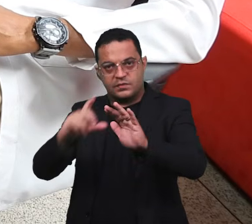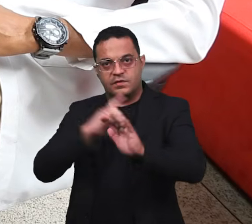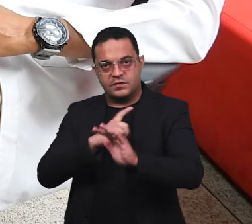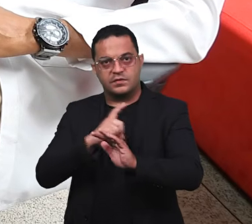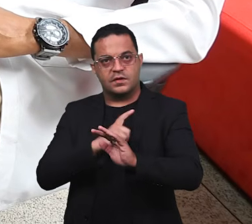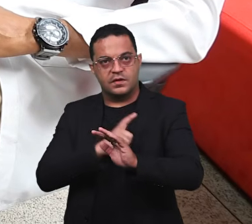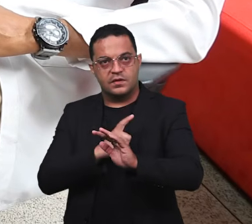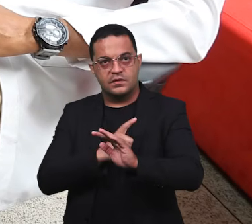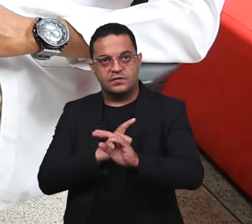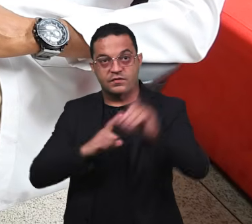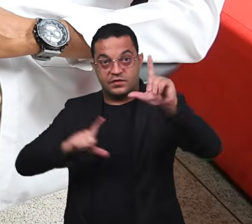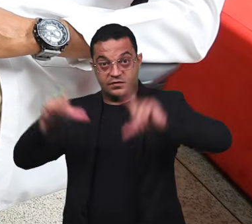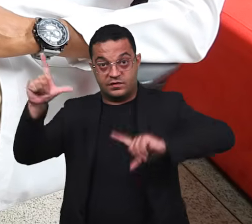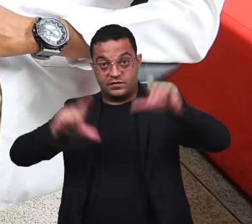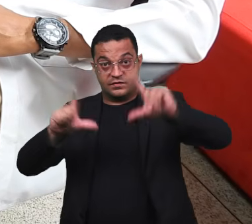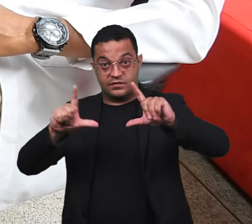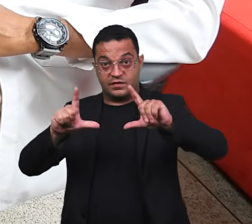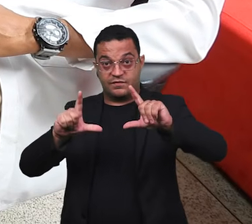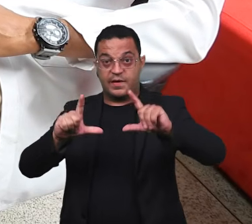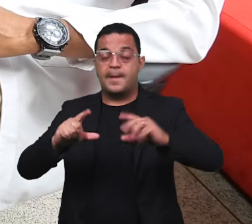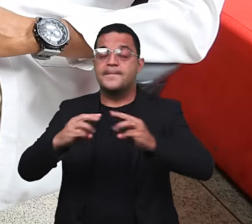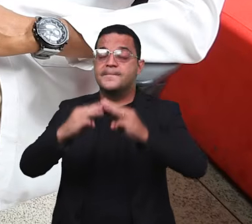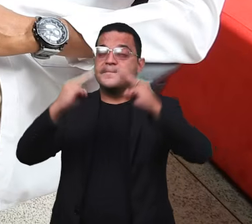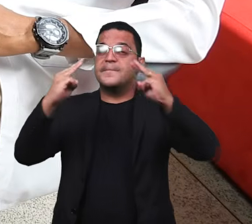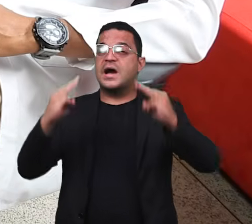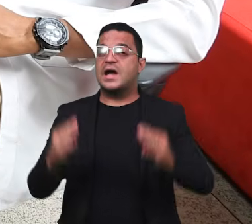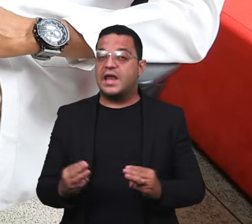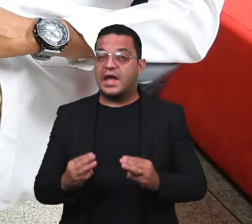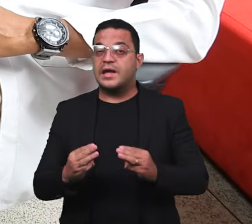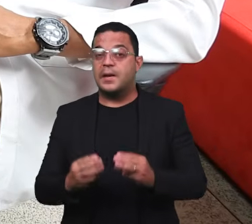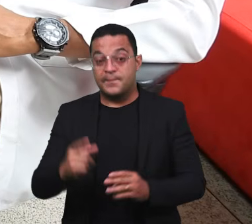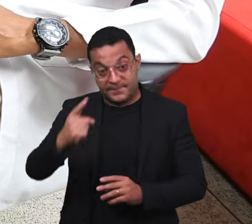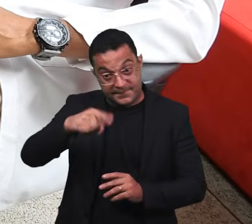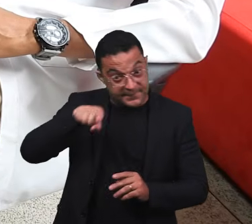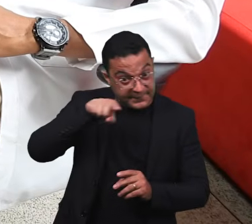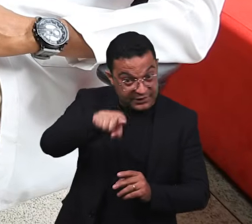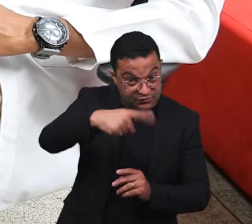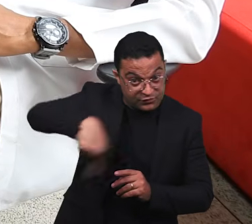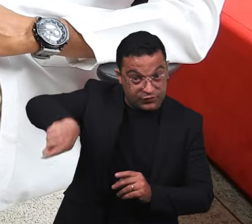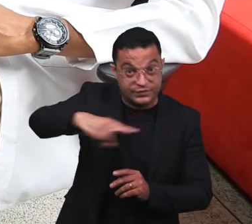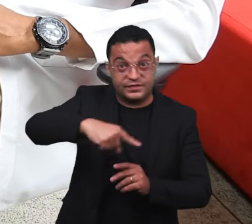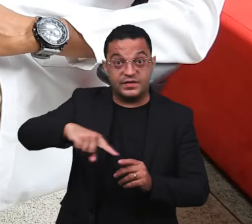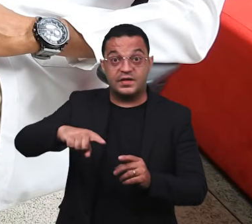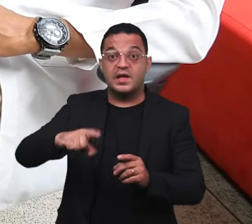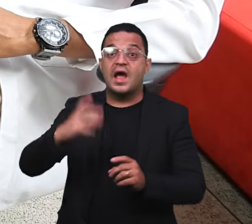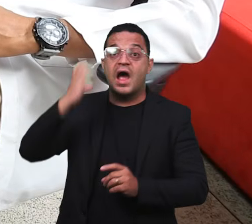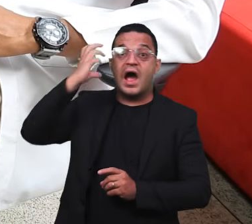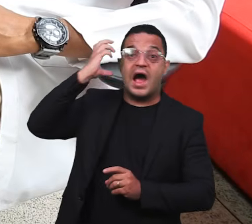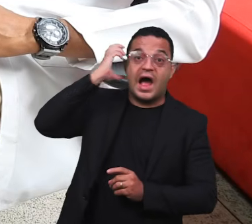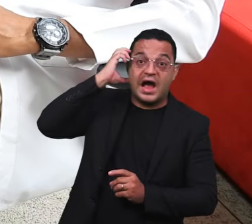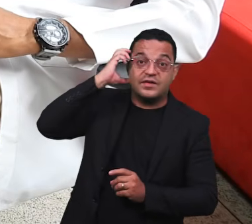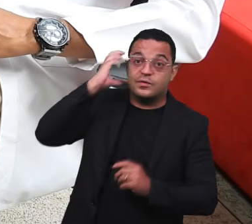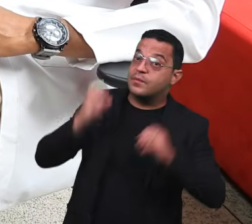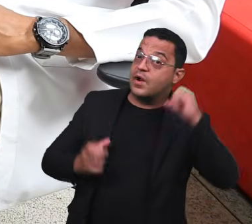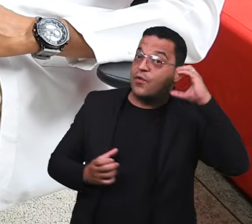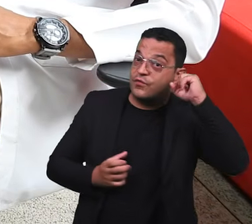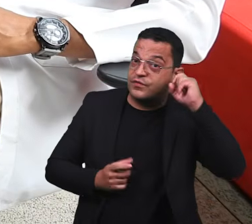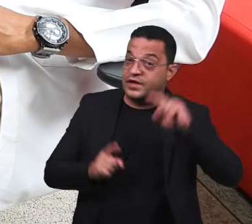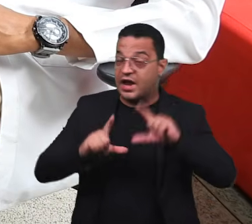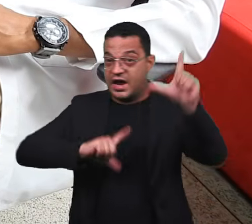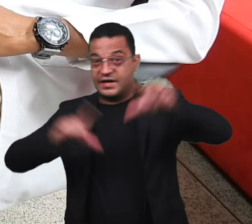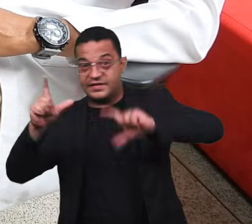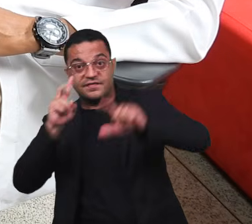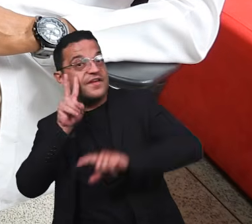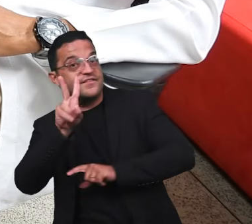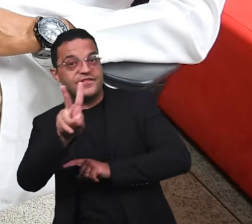Senhor assistindo a TV Manaim, que a gente sempre repete, TV Manaim é TV para você ver e a rádio é a rádio para a gente ouvir, né?